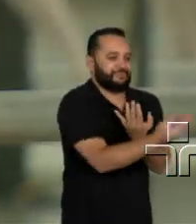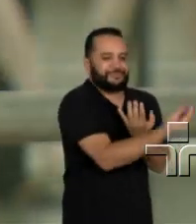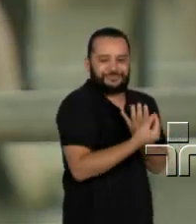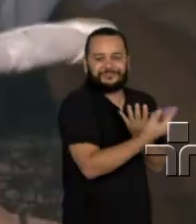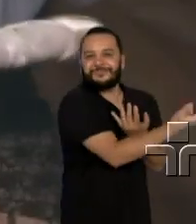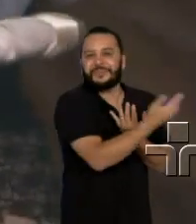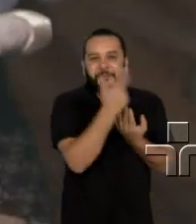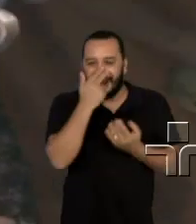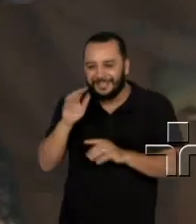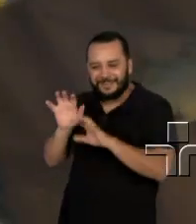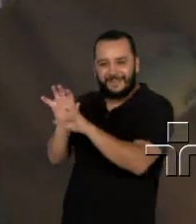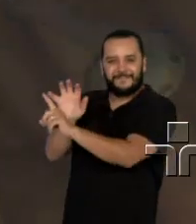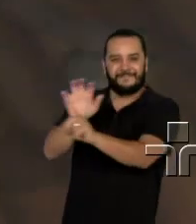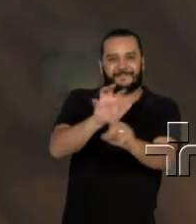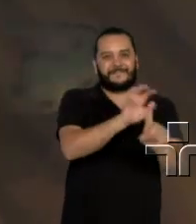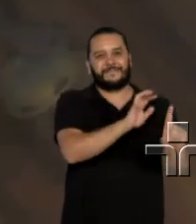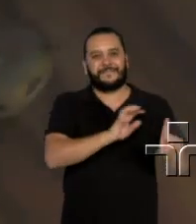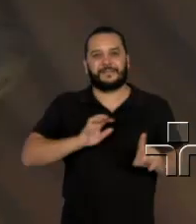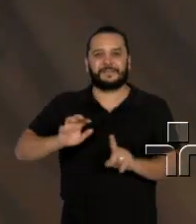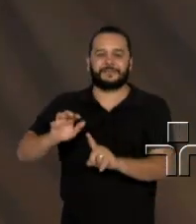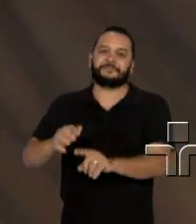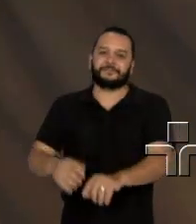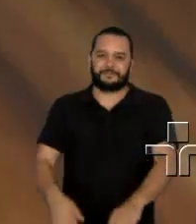é quem não enxerga o mundo